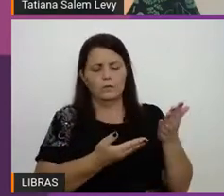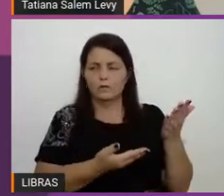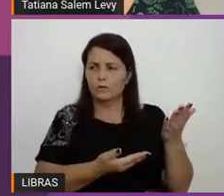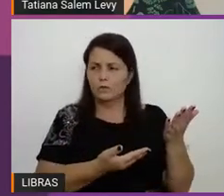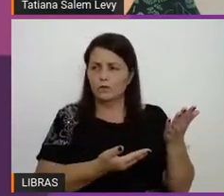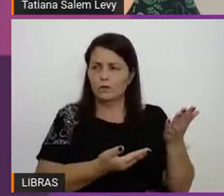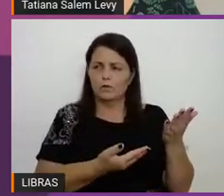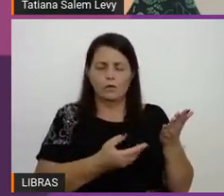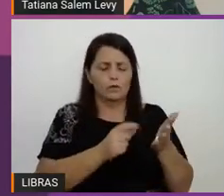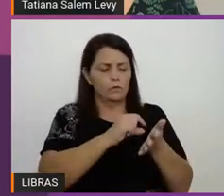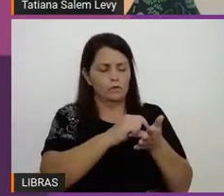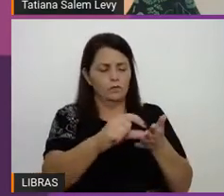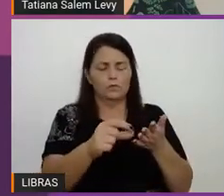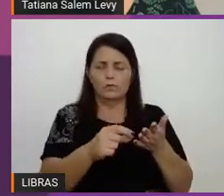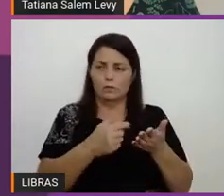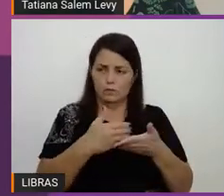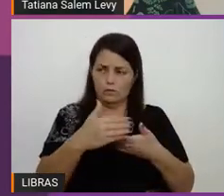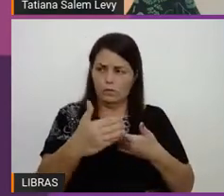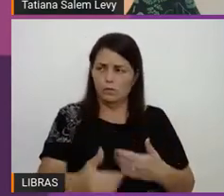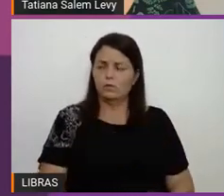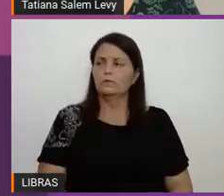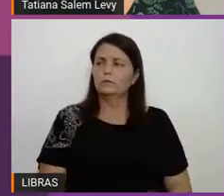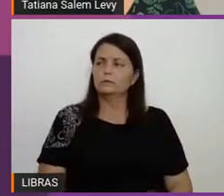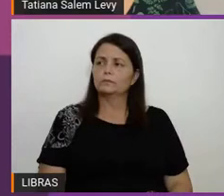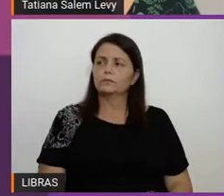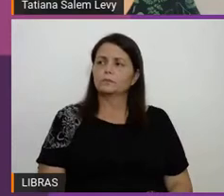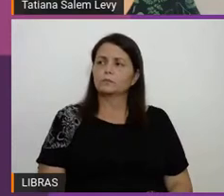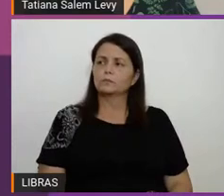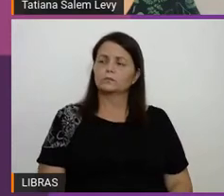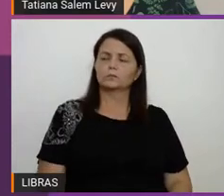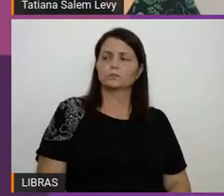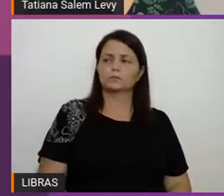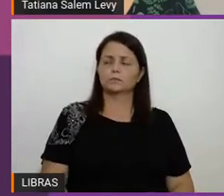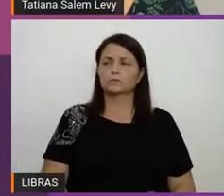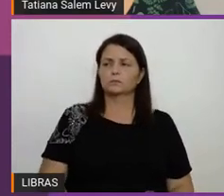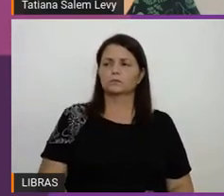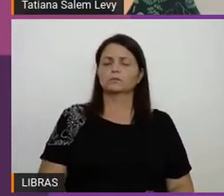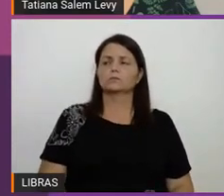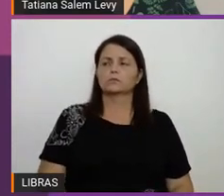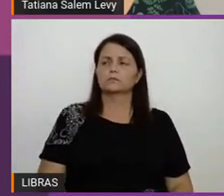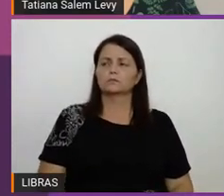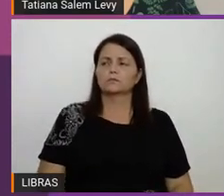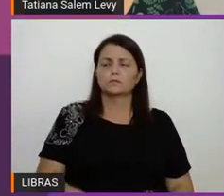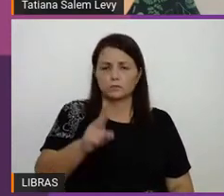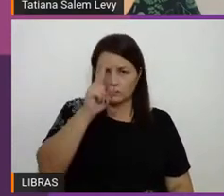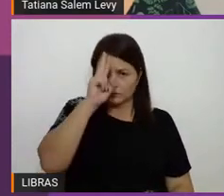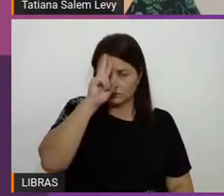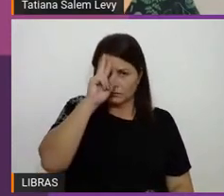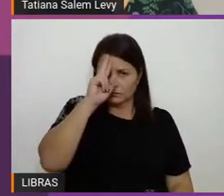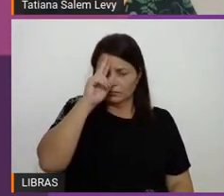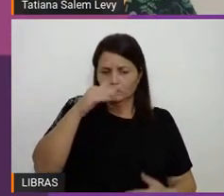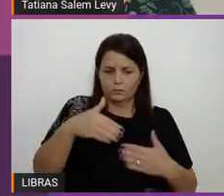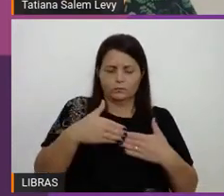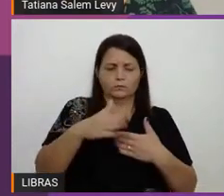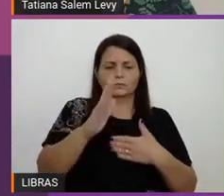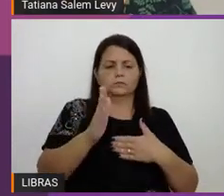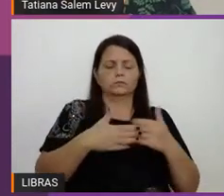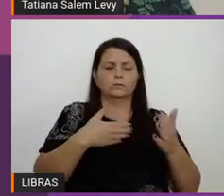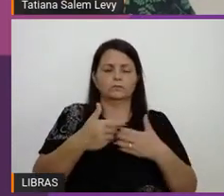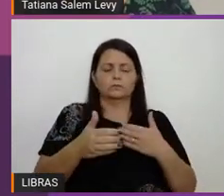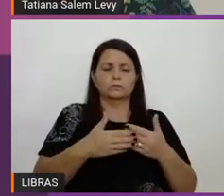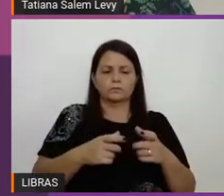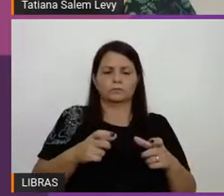especial de pro grupo O é uma história começa em qualquer